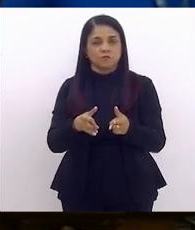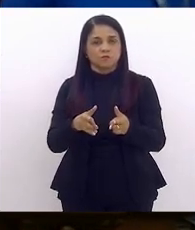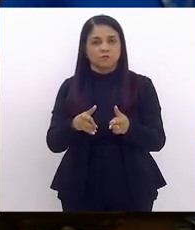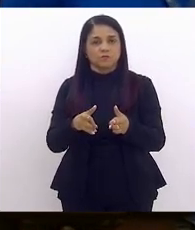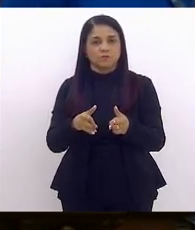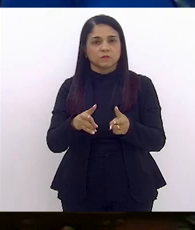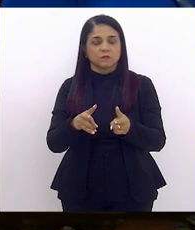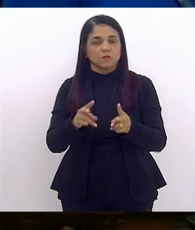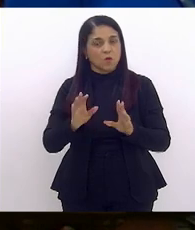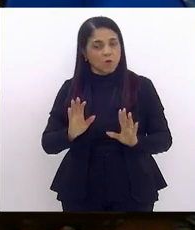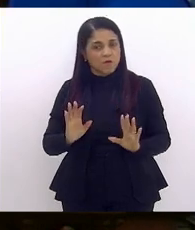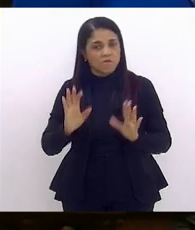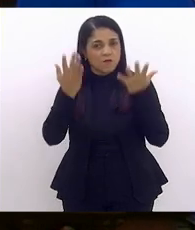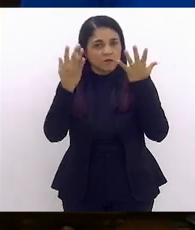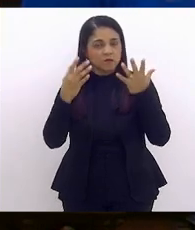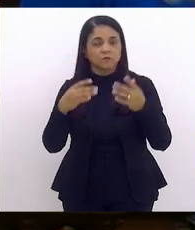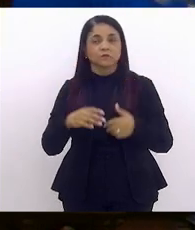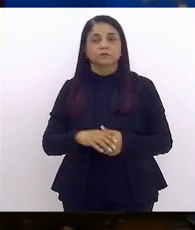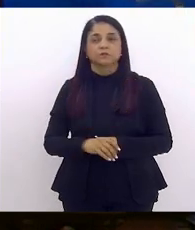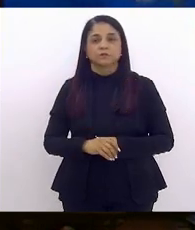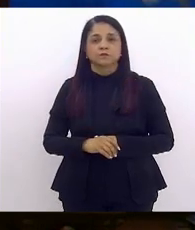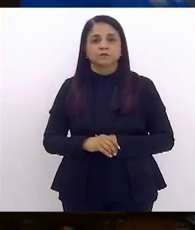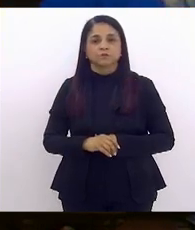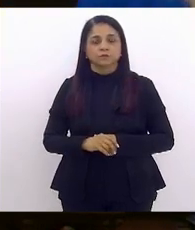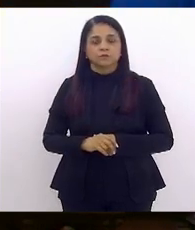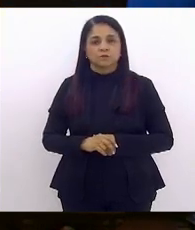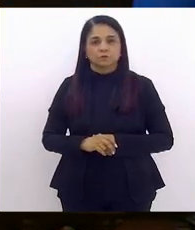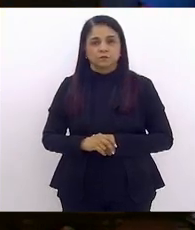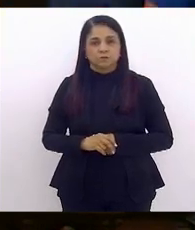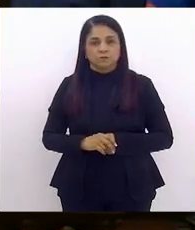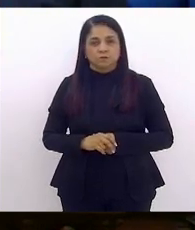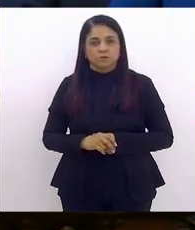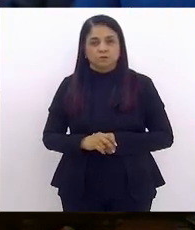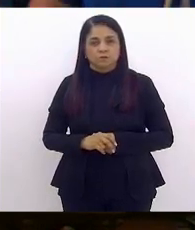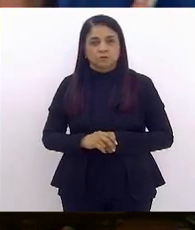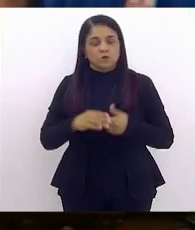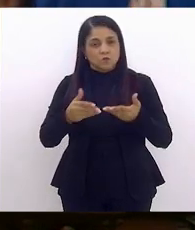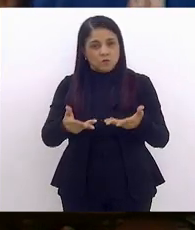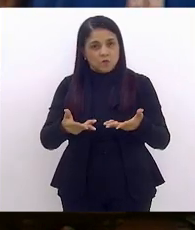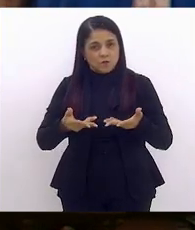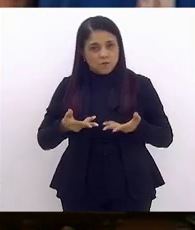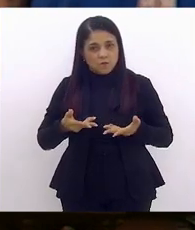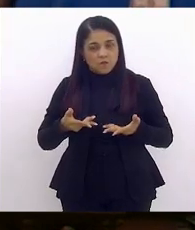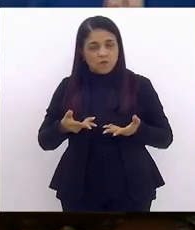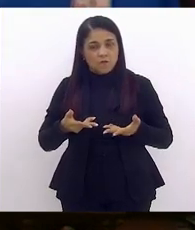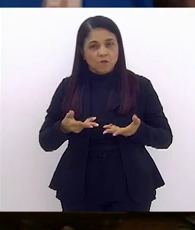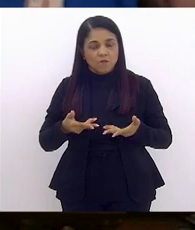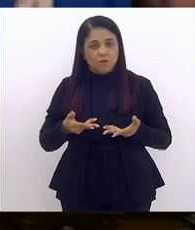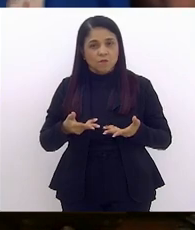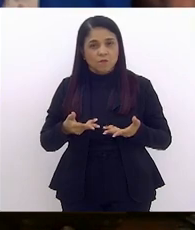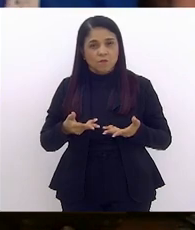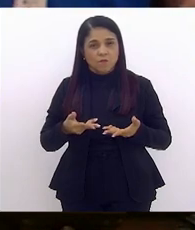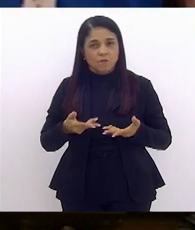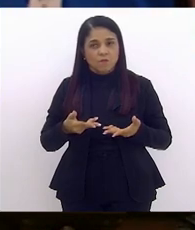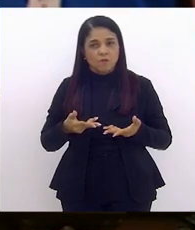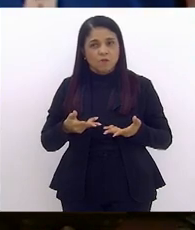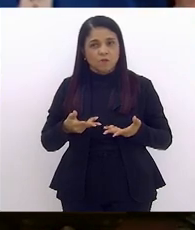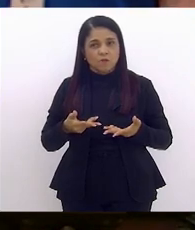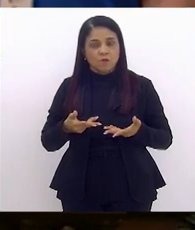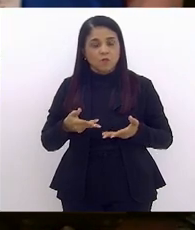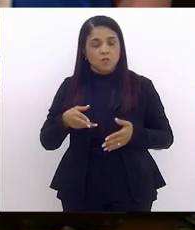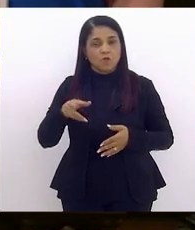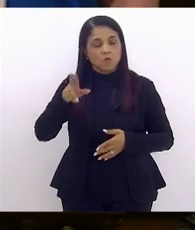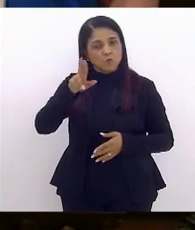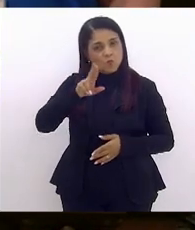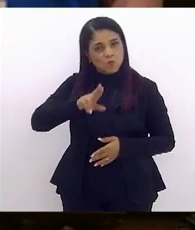evento, eu quero convidar aqui para fazer uso